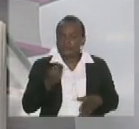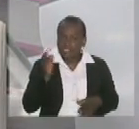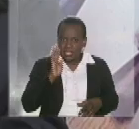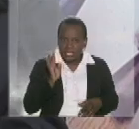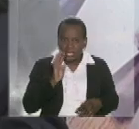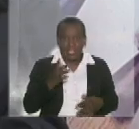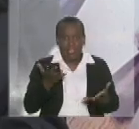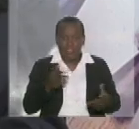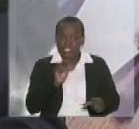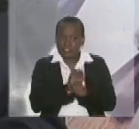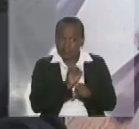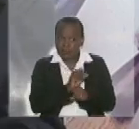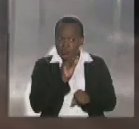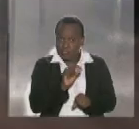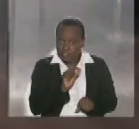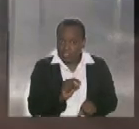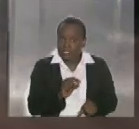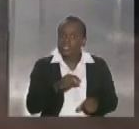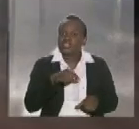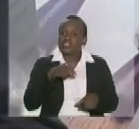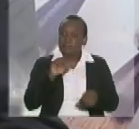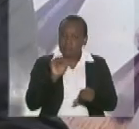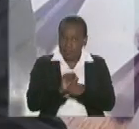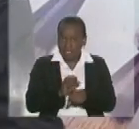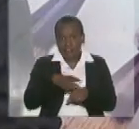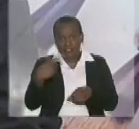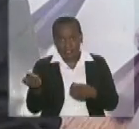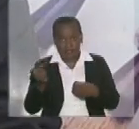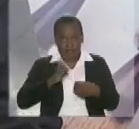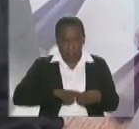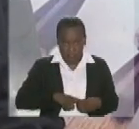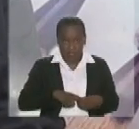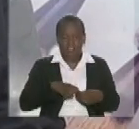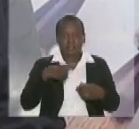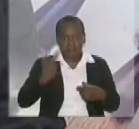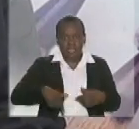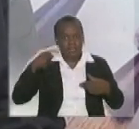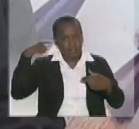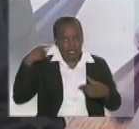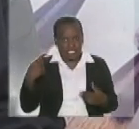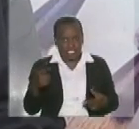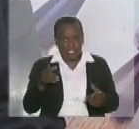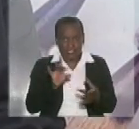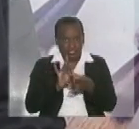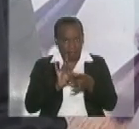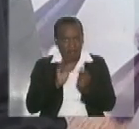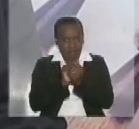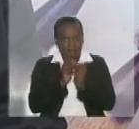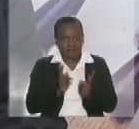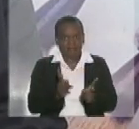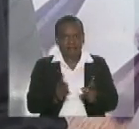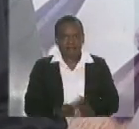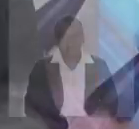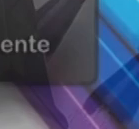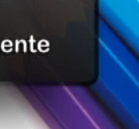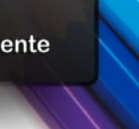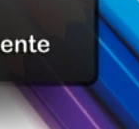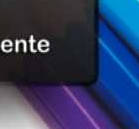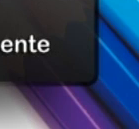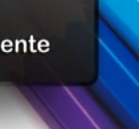Então... Muito legal. Vou pedir para vocês segurarem aí. A gente vai para um breve intervalo e na volta mais maluquice. Não desgruda.